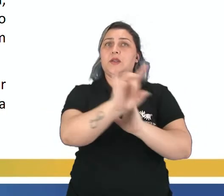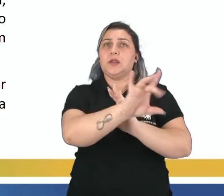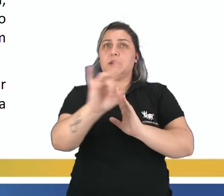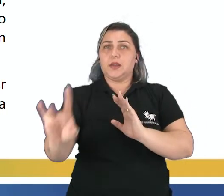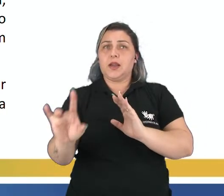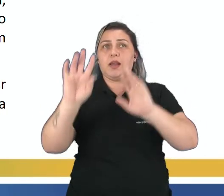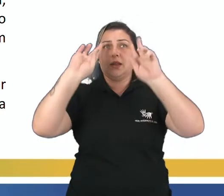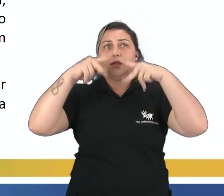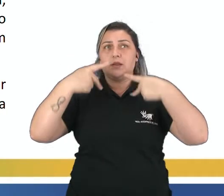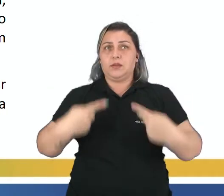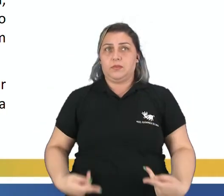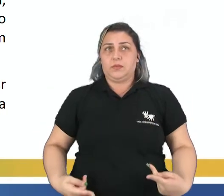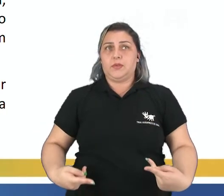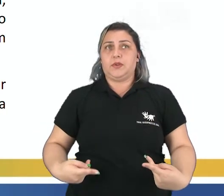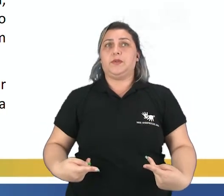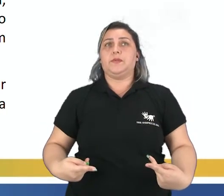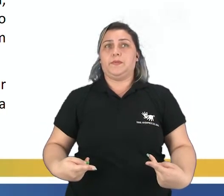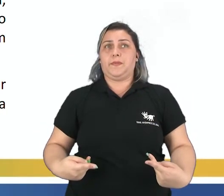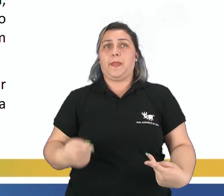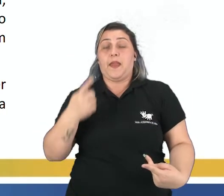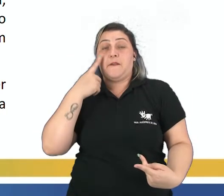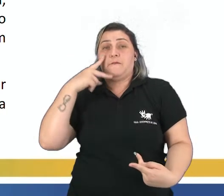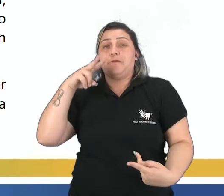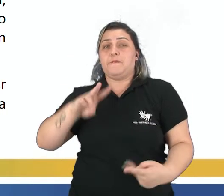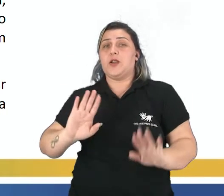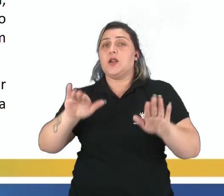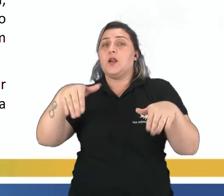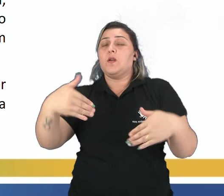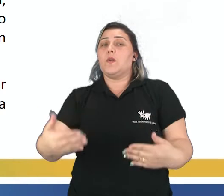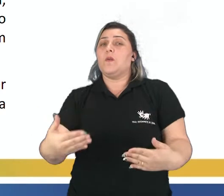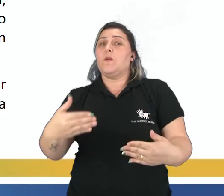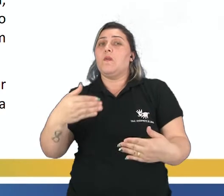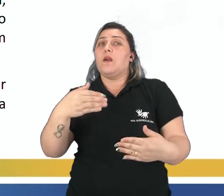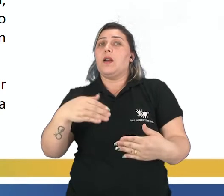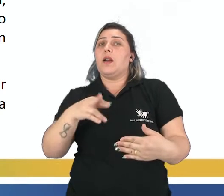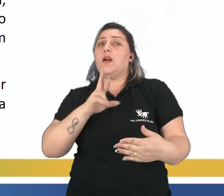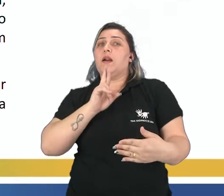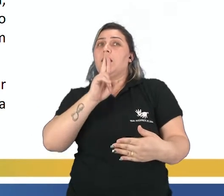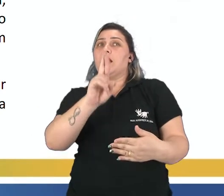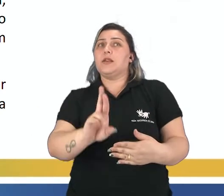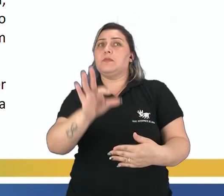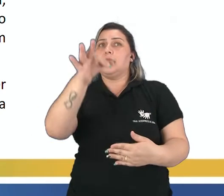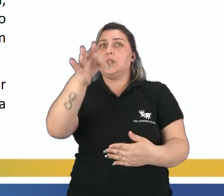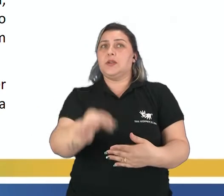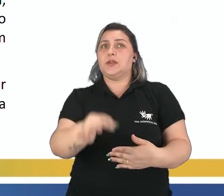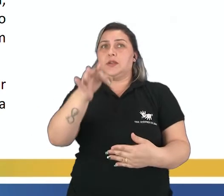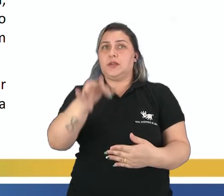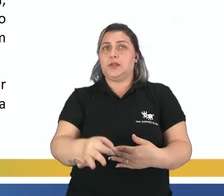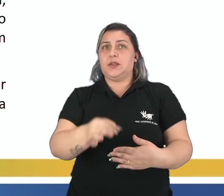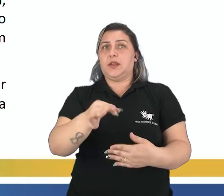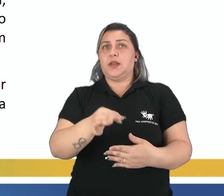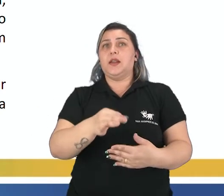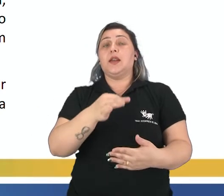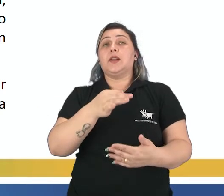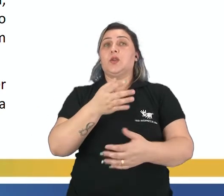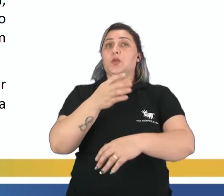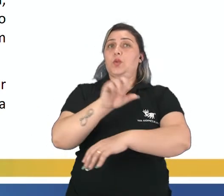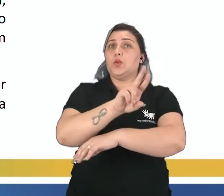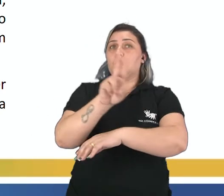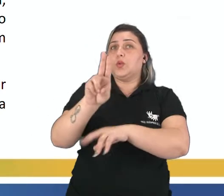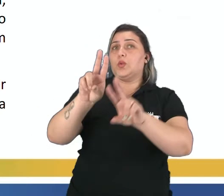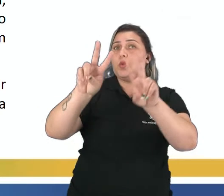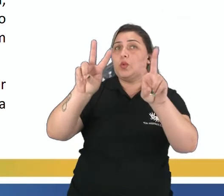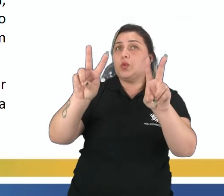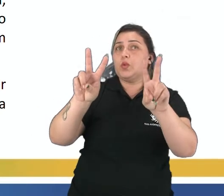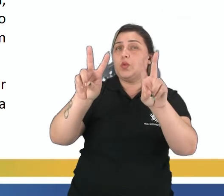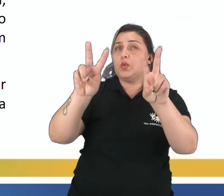determinadas características físicas, que diferencia os seres humanos entre si. Avalia as afirmativas acerca